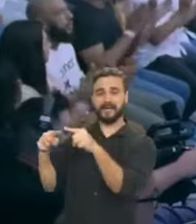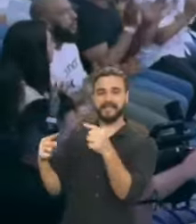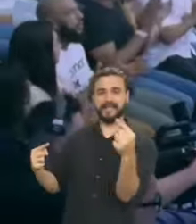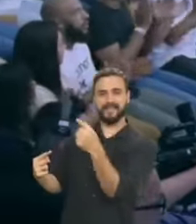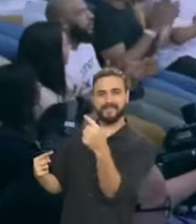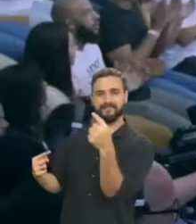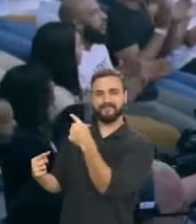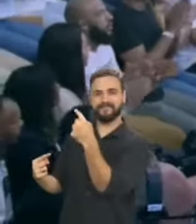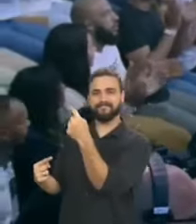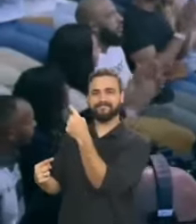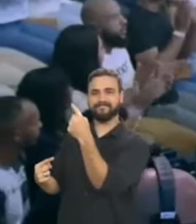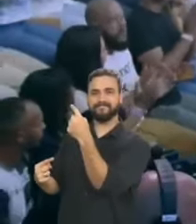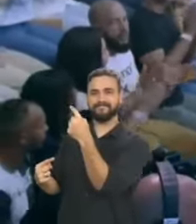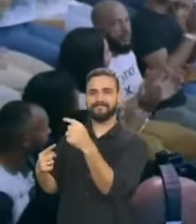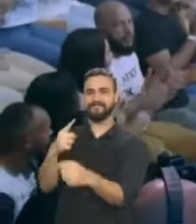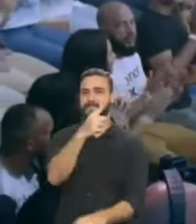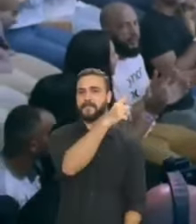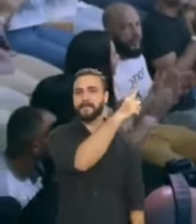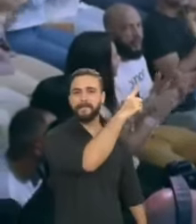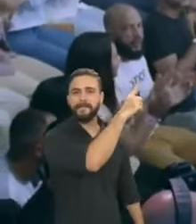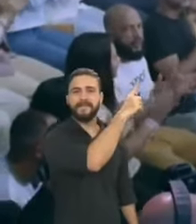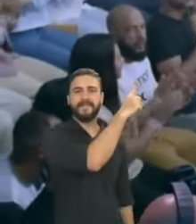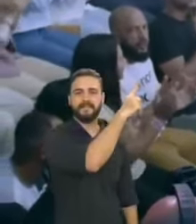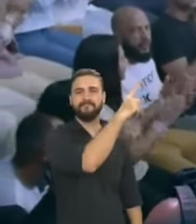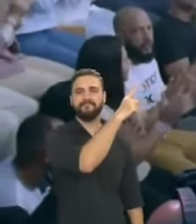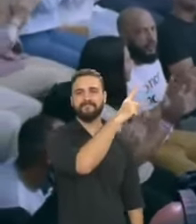vivo, o seu Juliano.